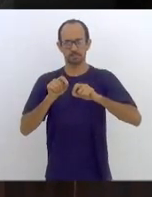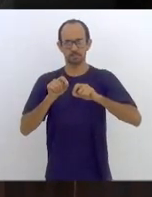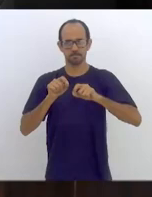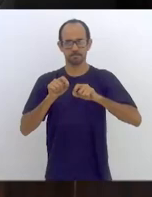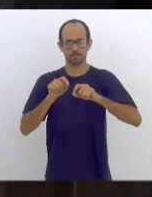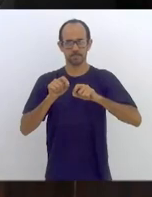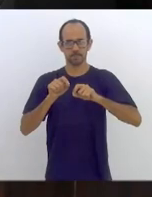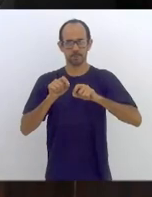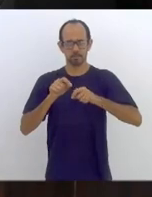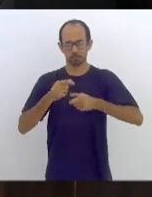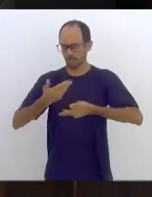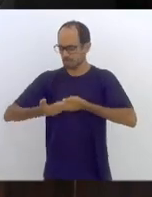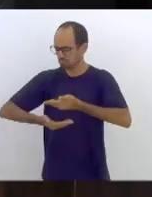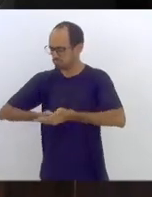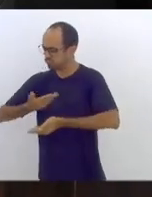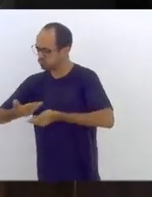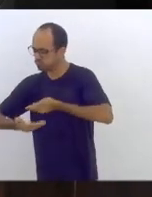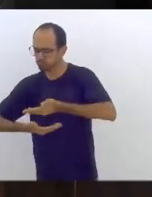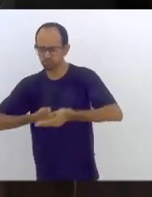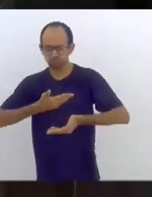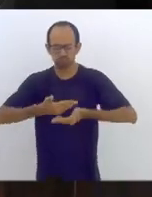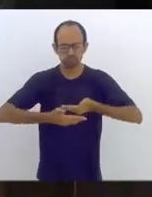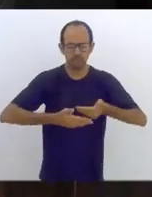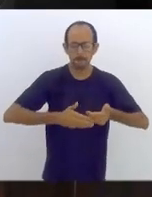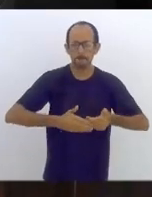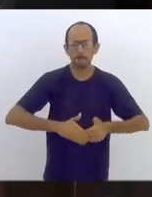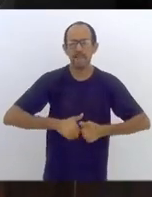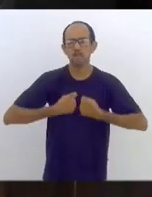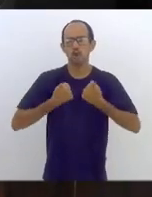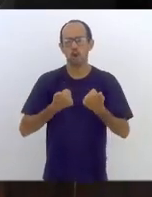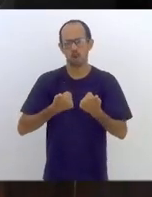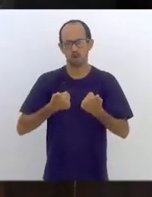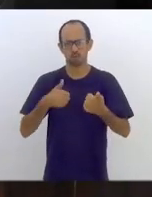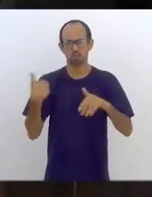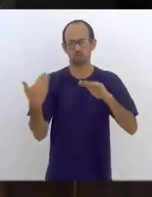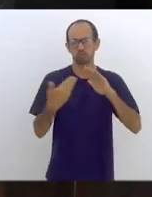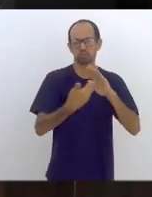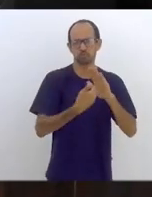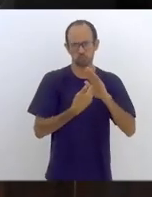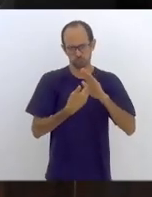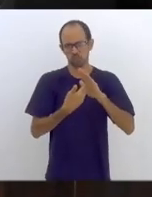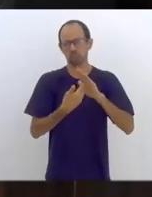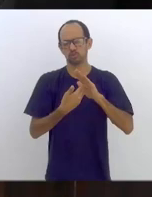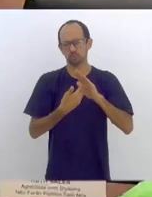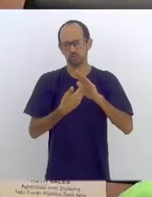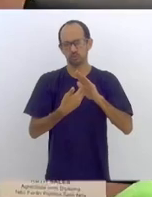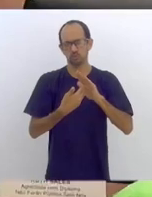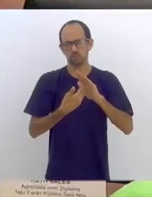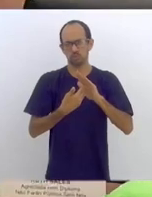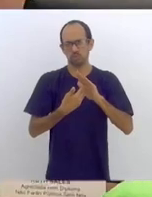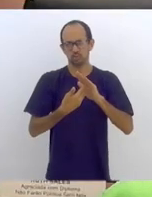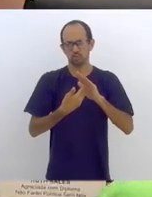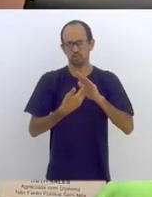da convivência entre todos e que